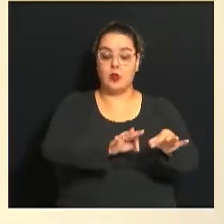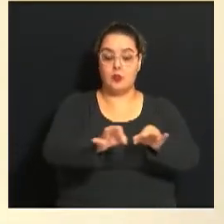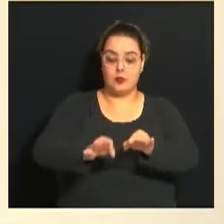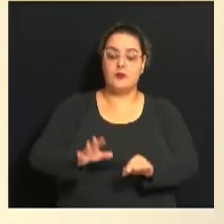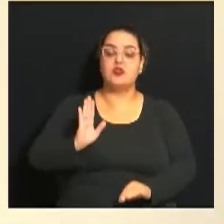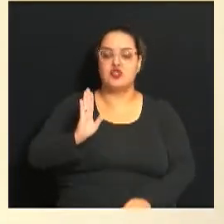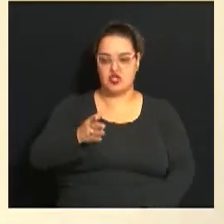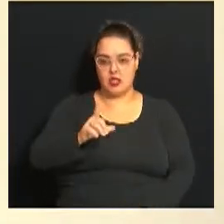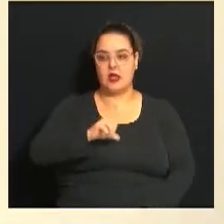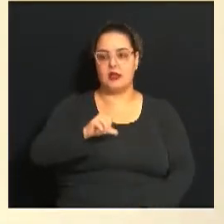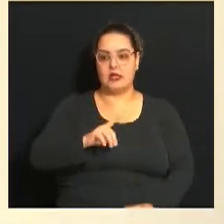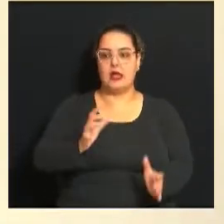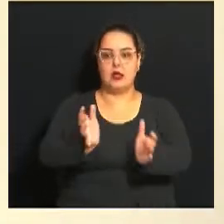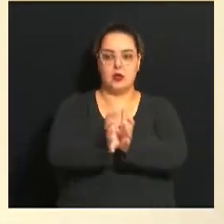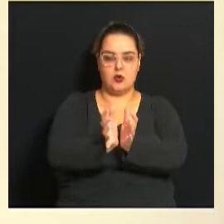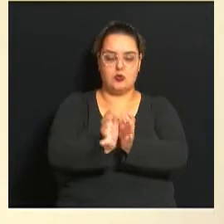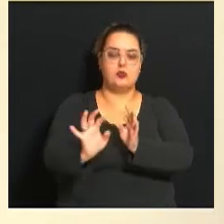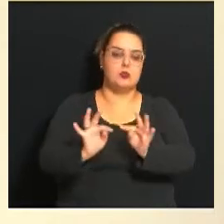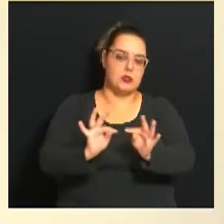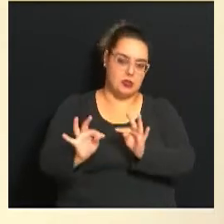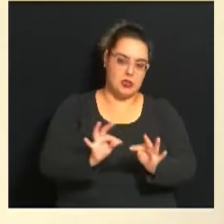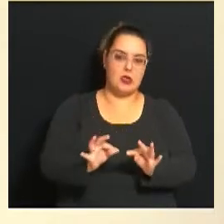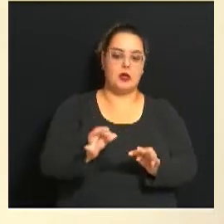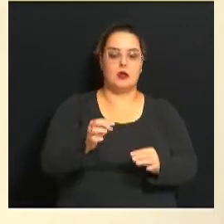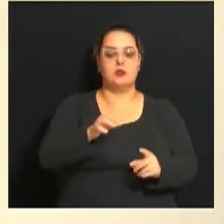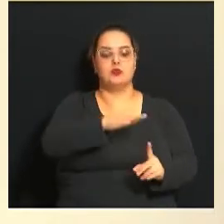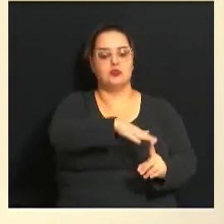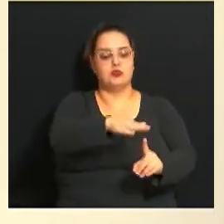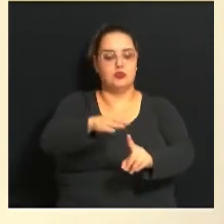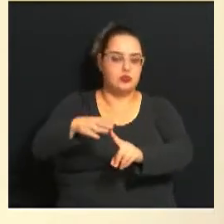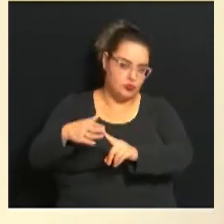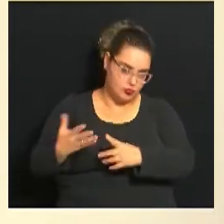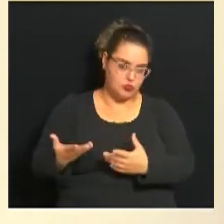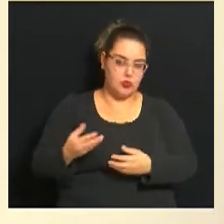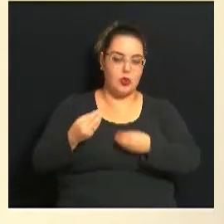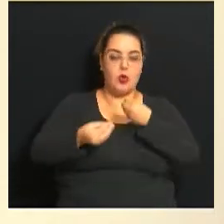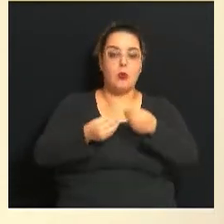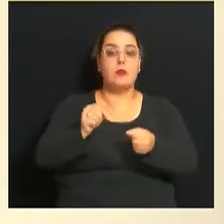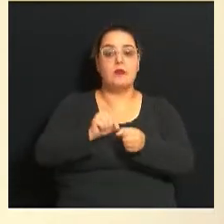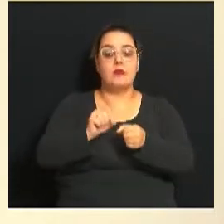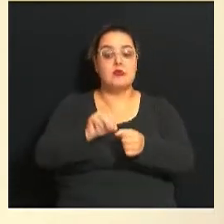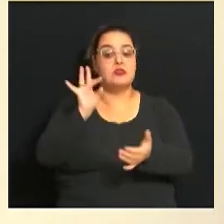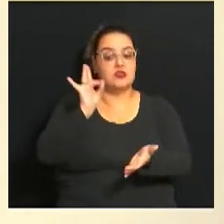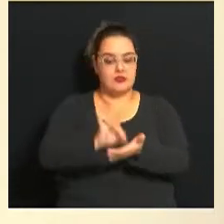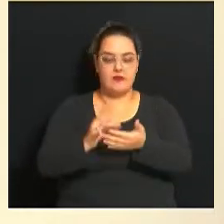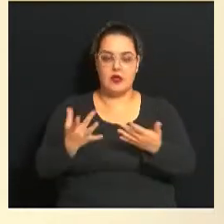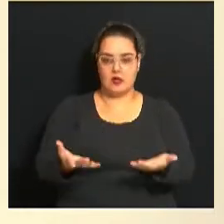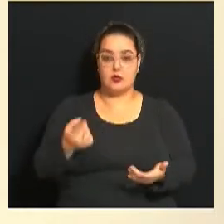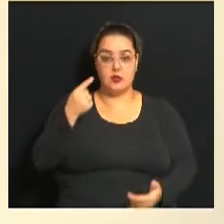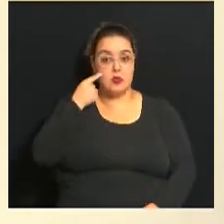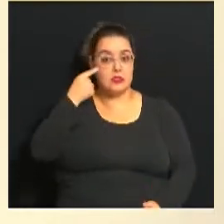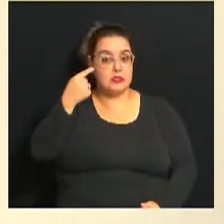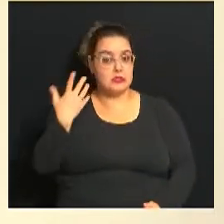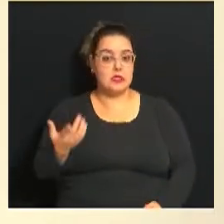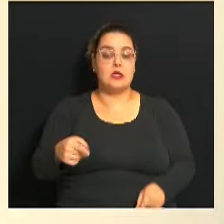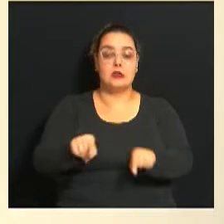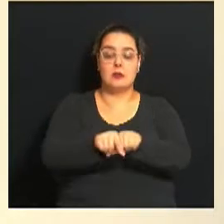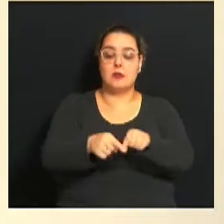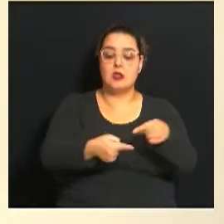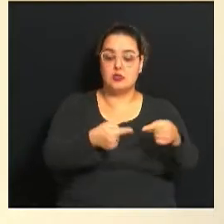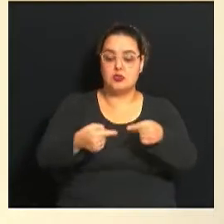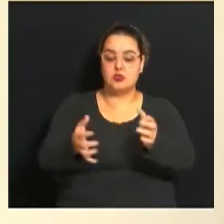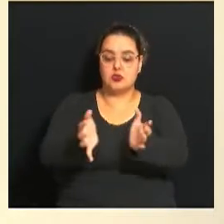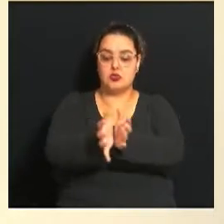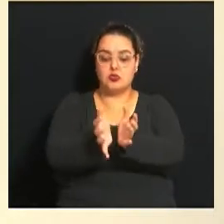grupo técnico que está discutindo como implementar isso de fato. A nossa intenção é discutir também com esse grupo